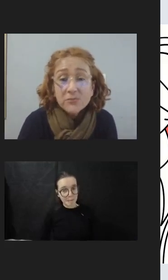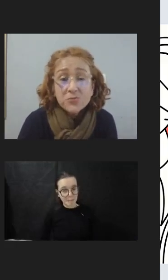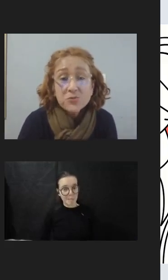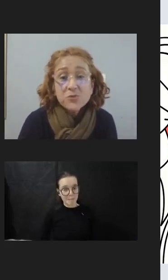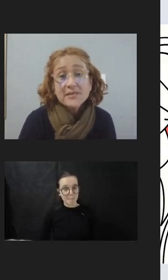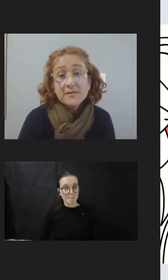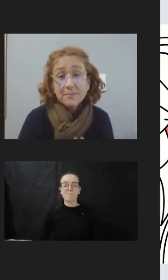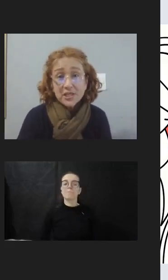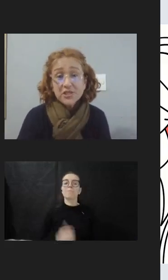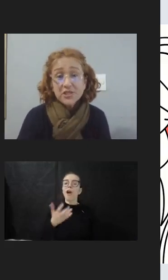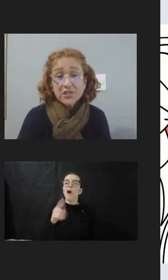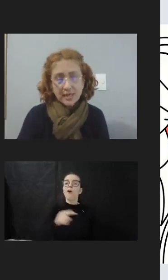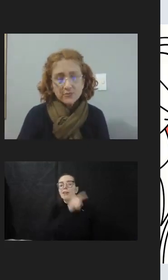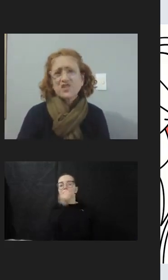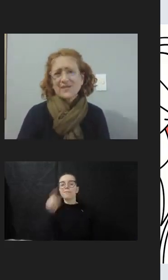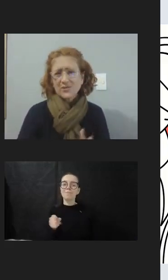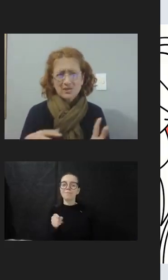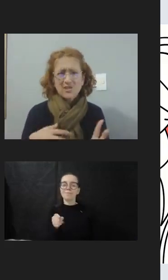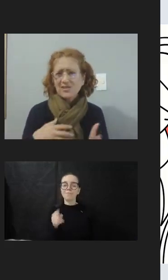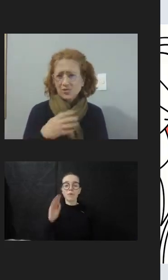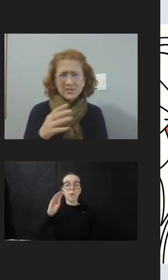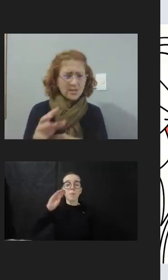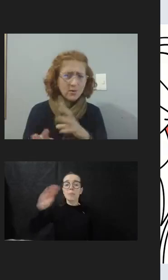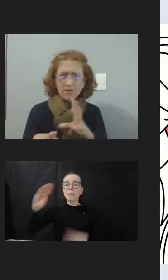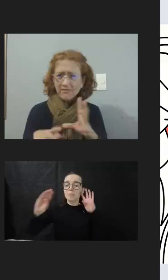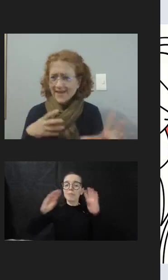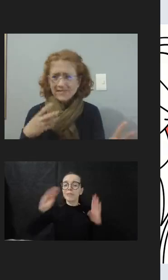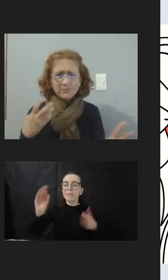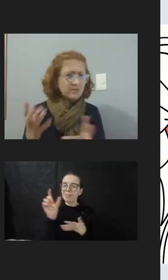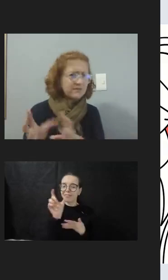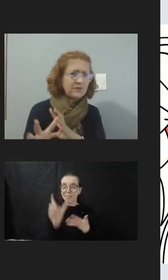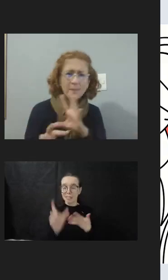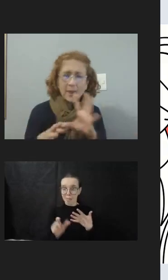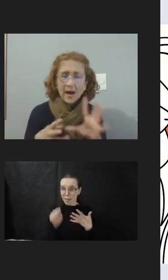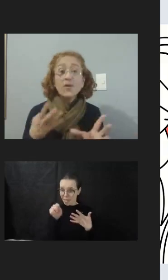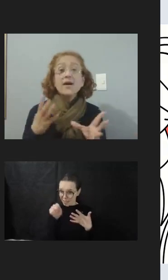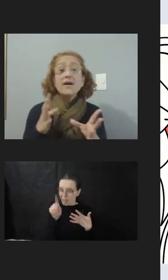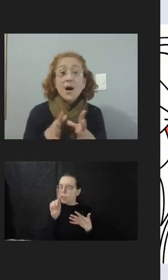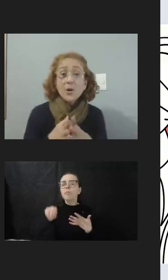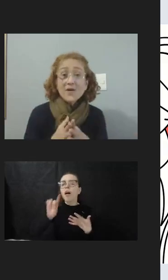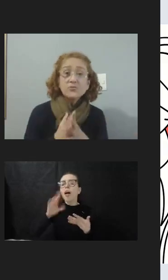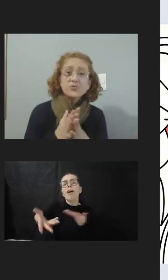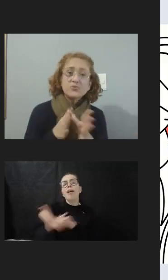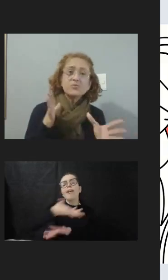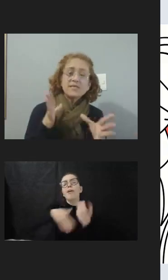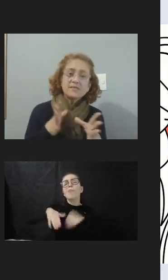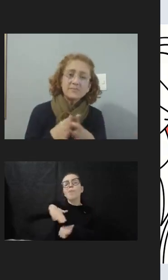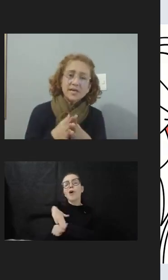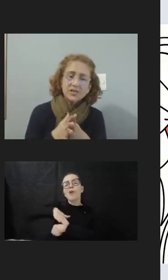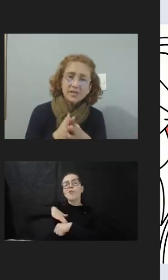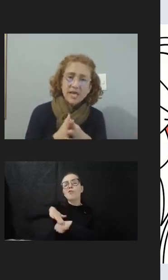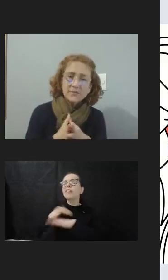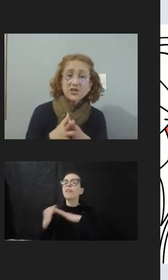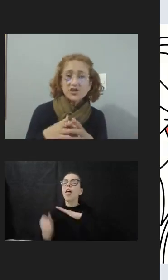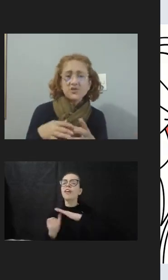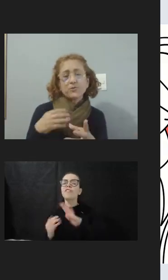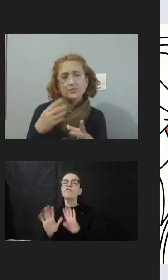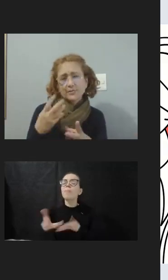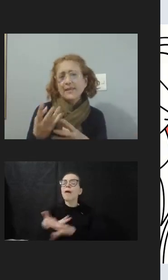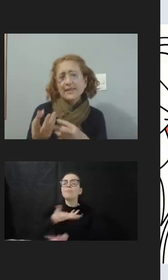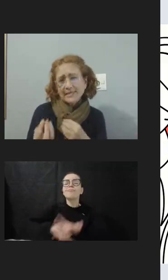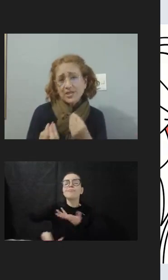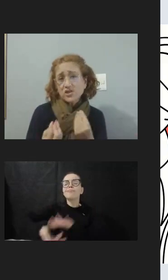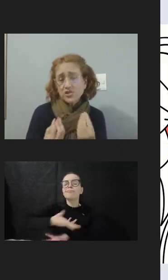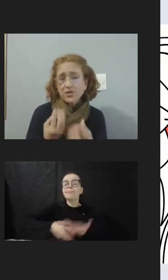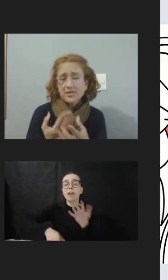Agora vamos para os principais termos. A gente estava, isso tudo isso é uma conversa muito informal. Agora vamos para os principais termos